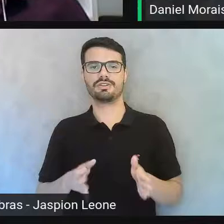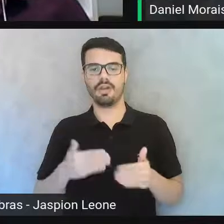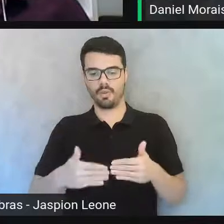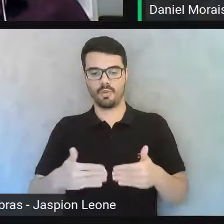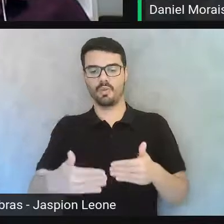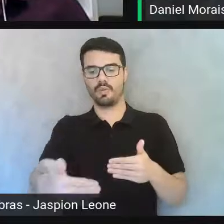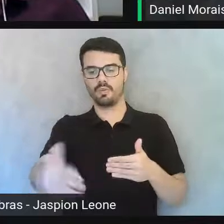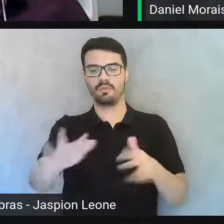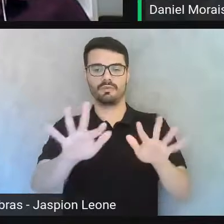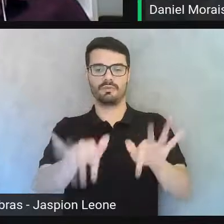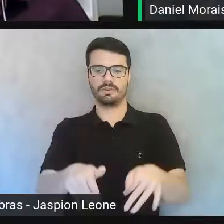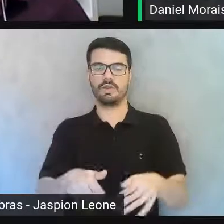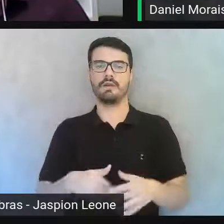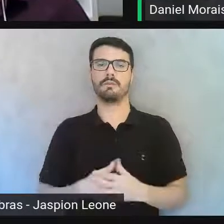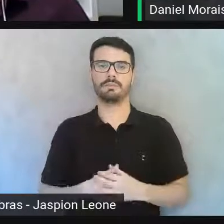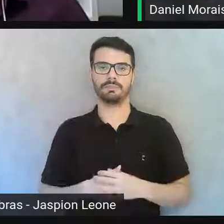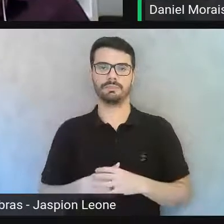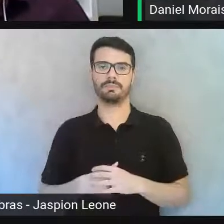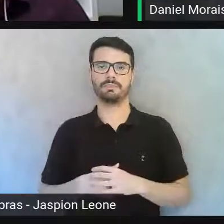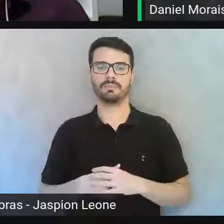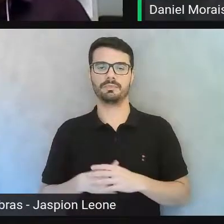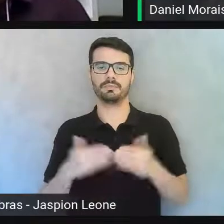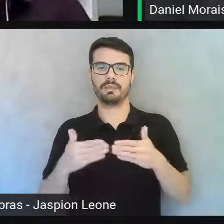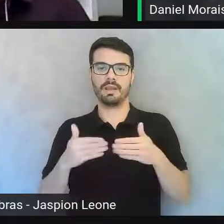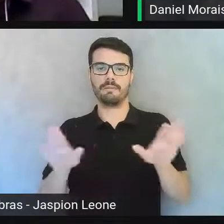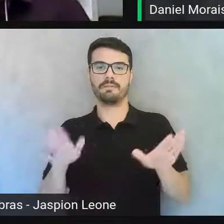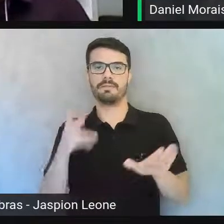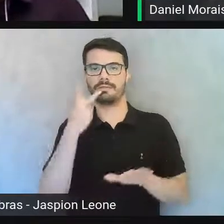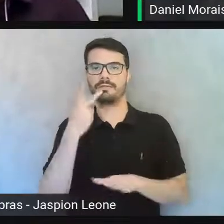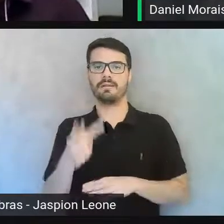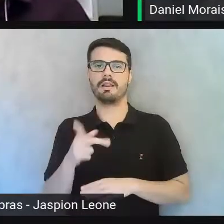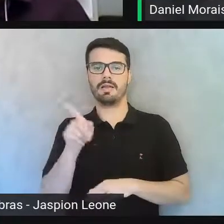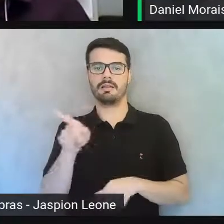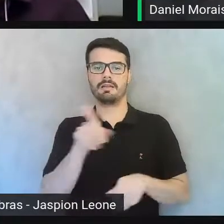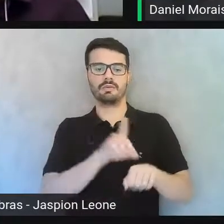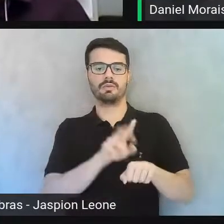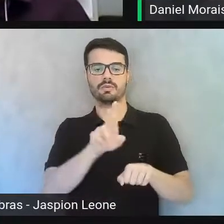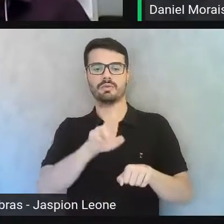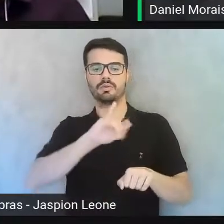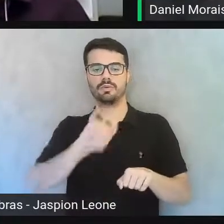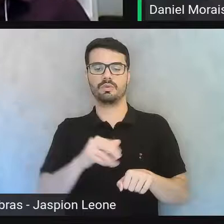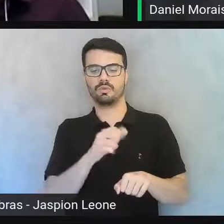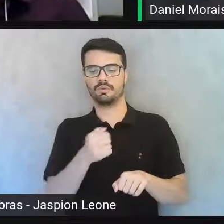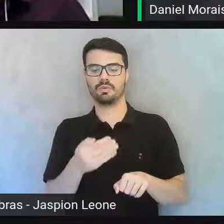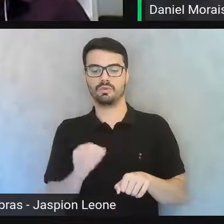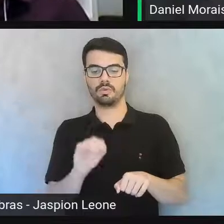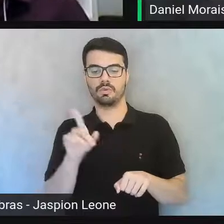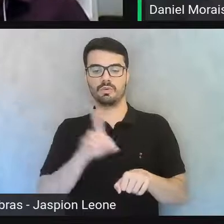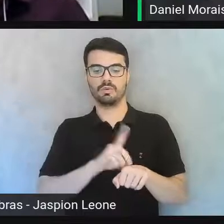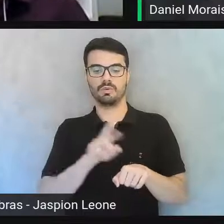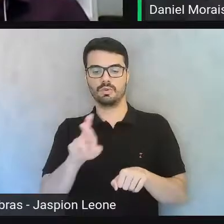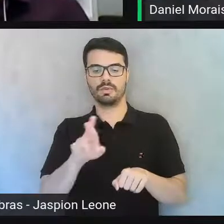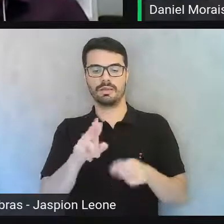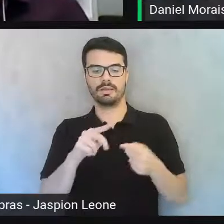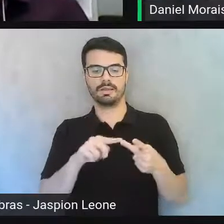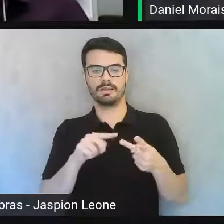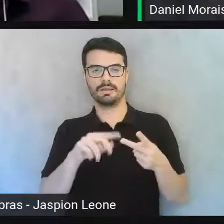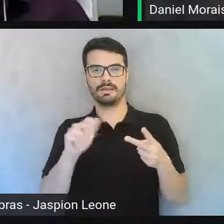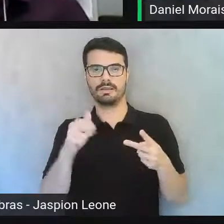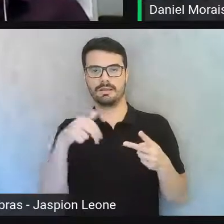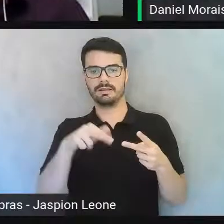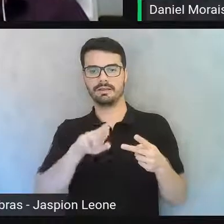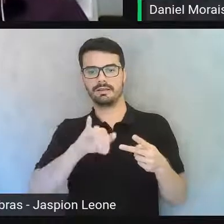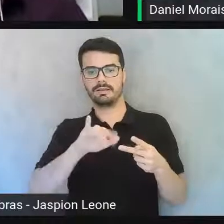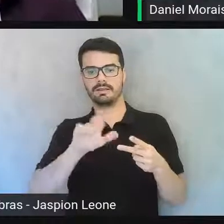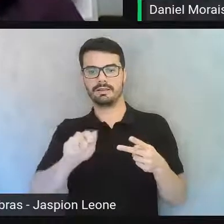final. Vou abrir a fala aqui para o doutor João. Quando a doutora Andréa voltar, já vou pedir para ela falar as considerações